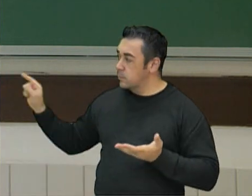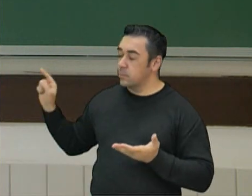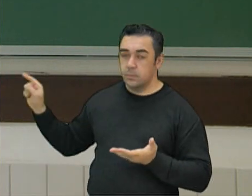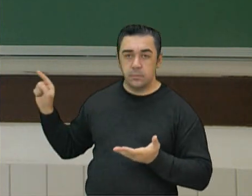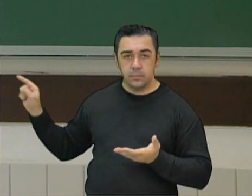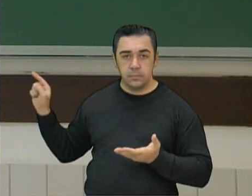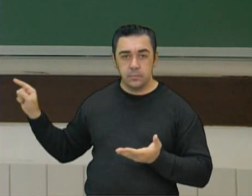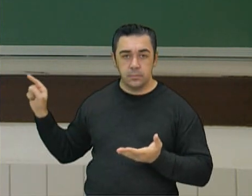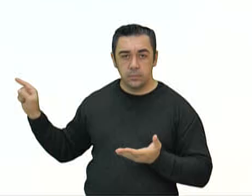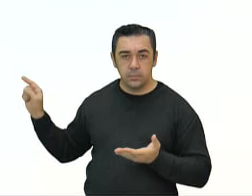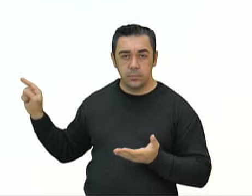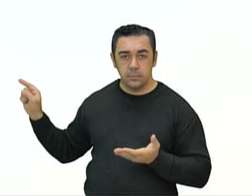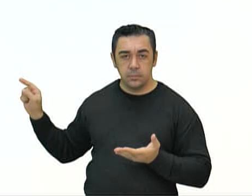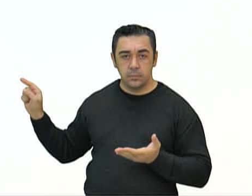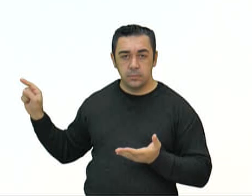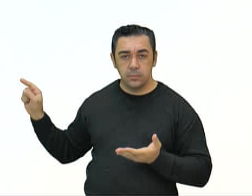aqui.